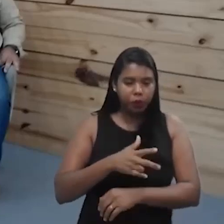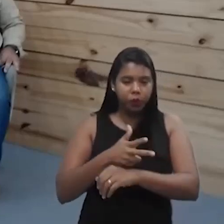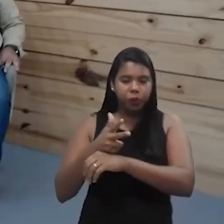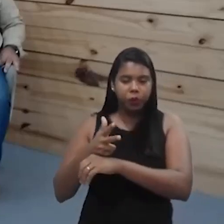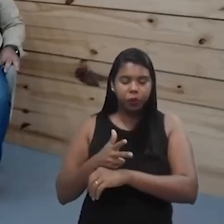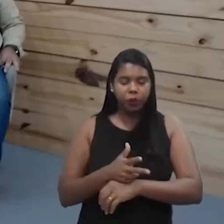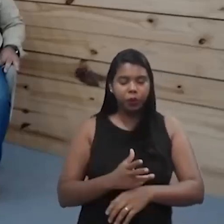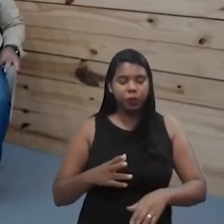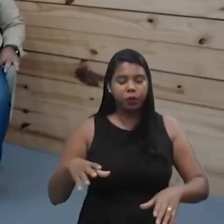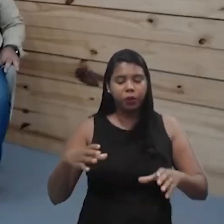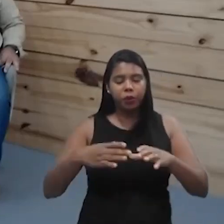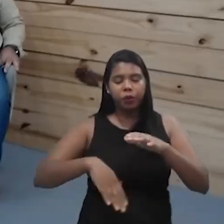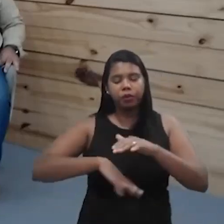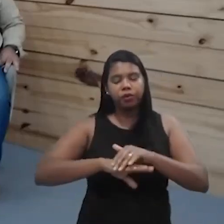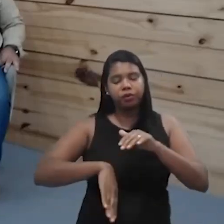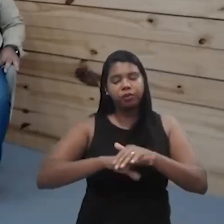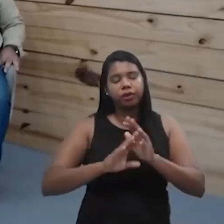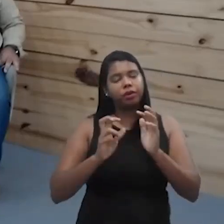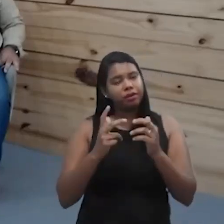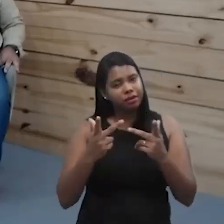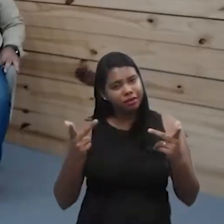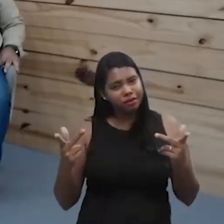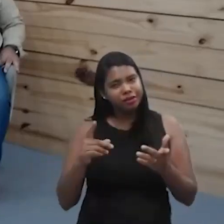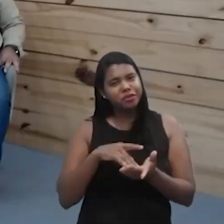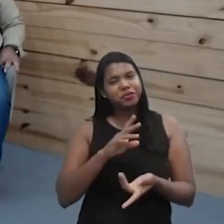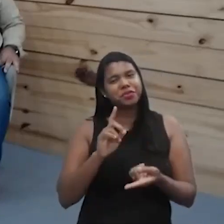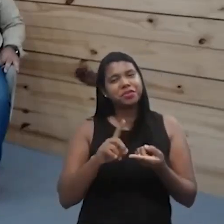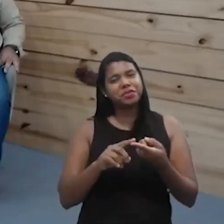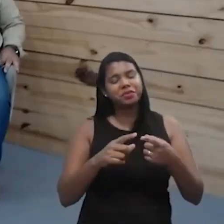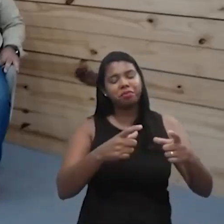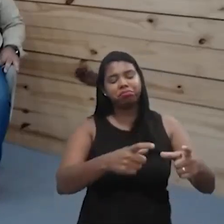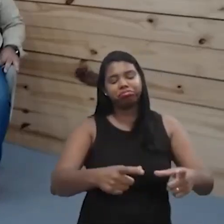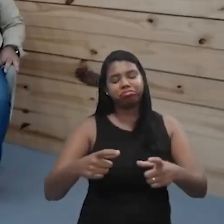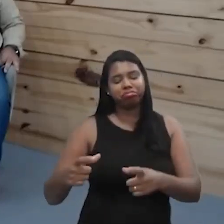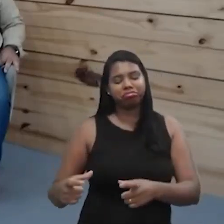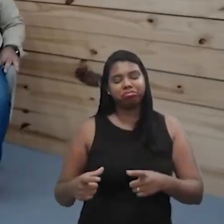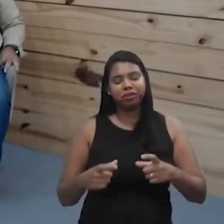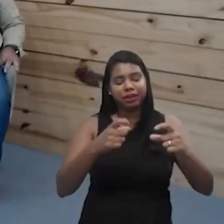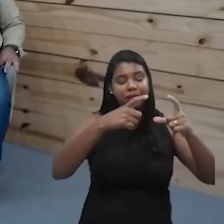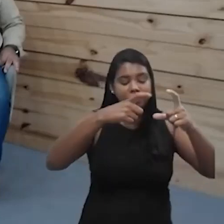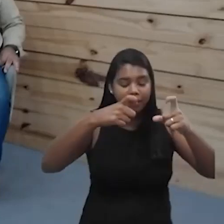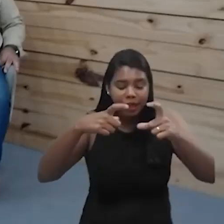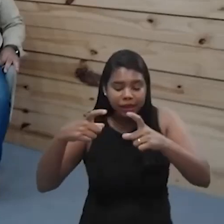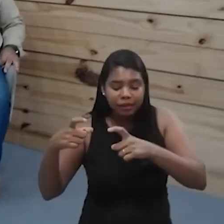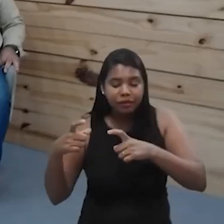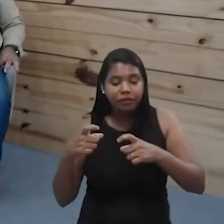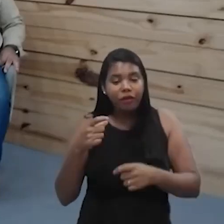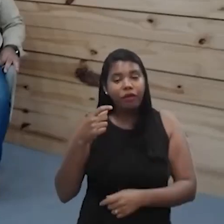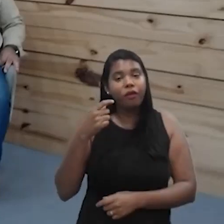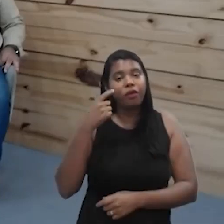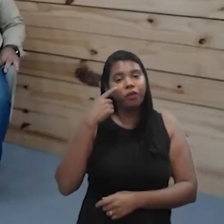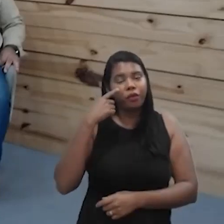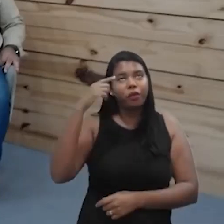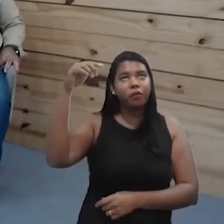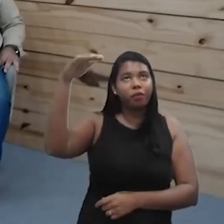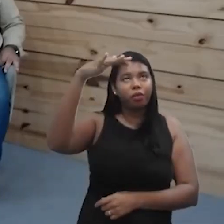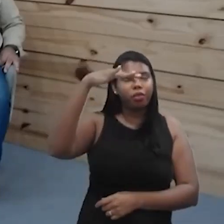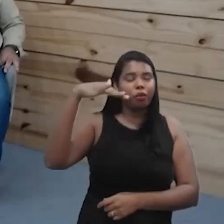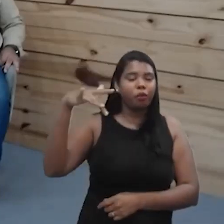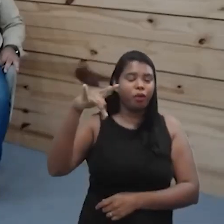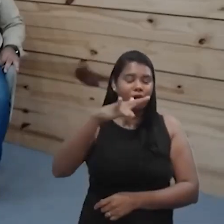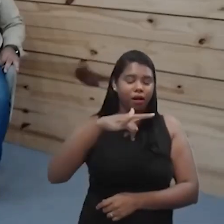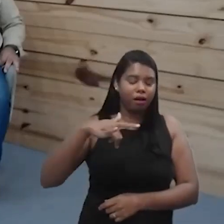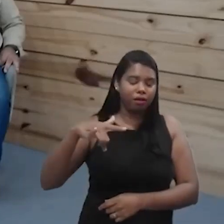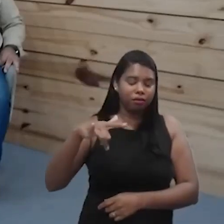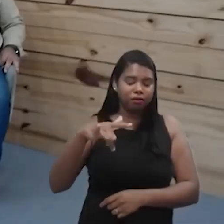de futebol e outras áreas, eles também são utilizados, né? A gente utiliza bastante.